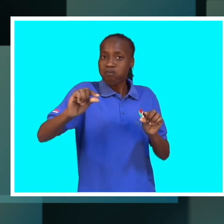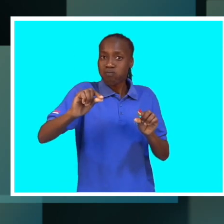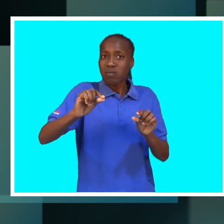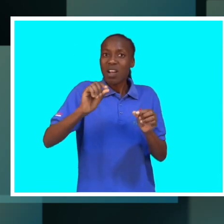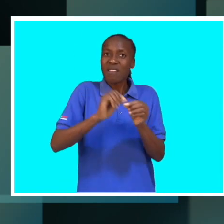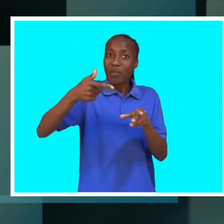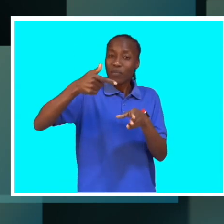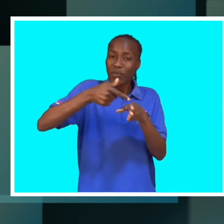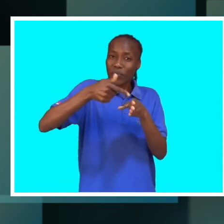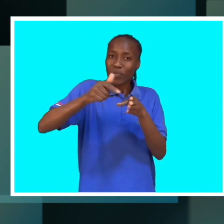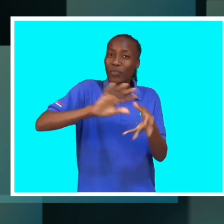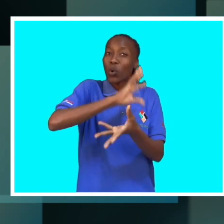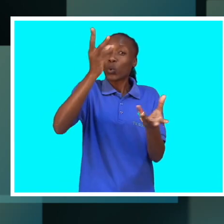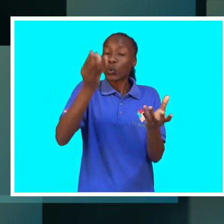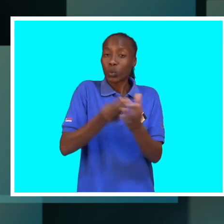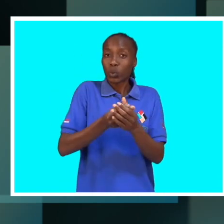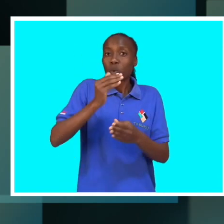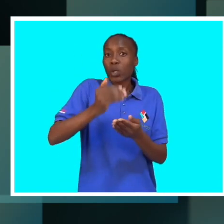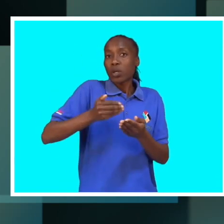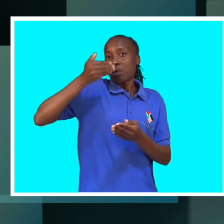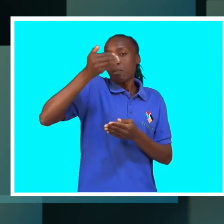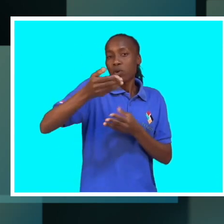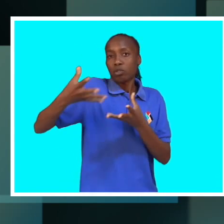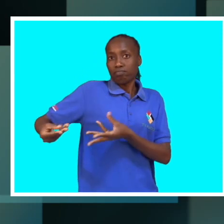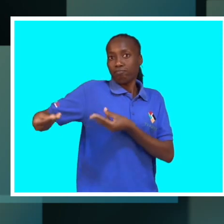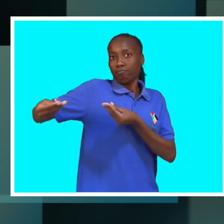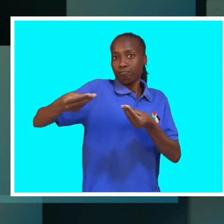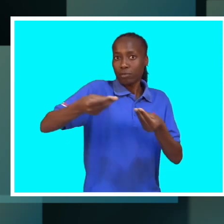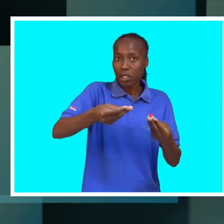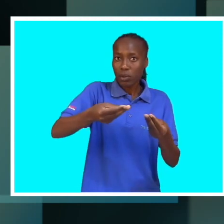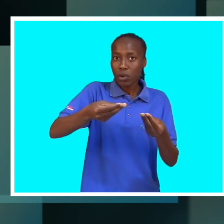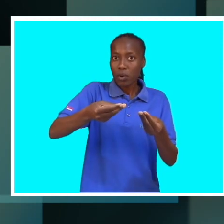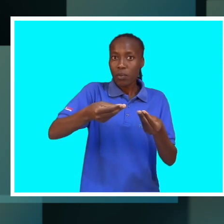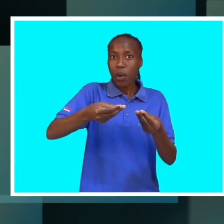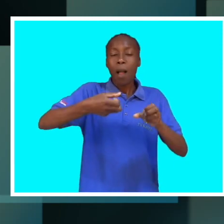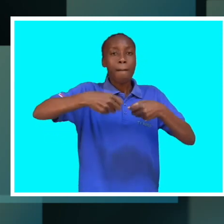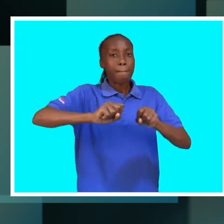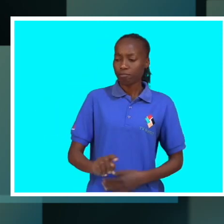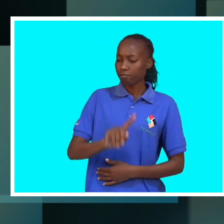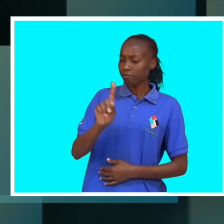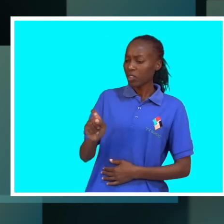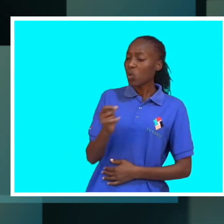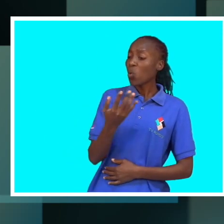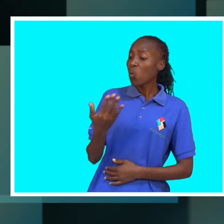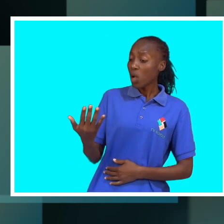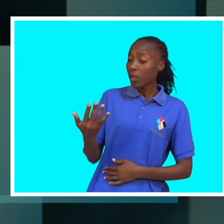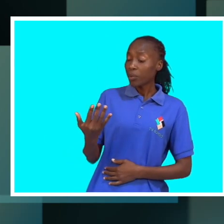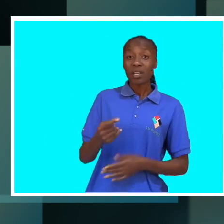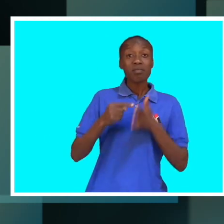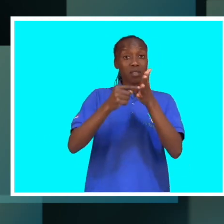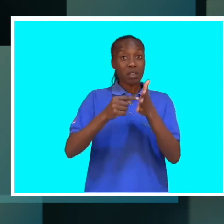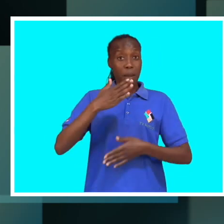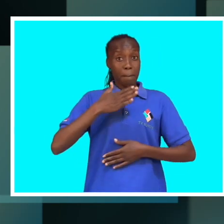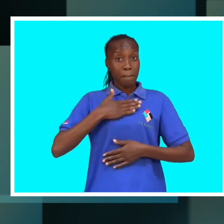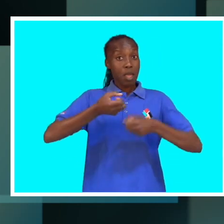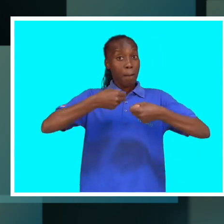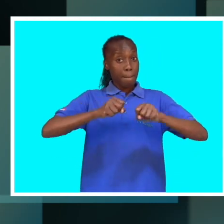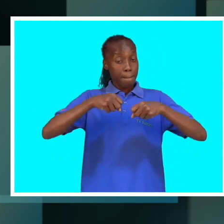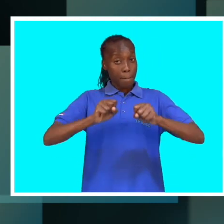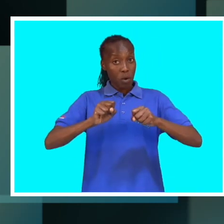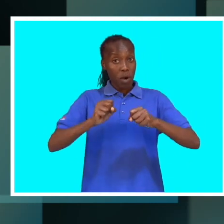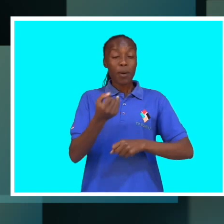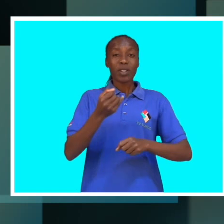e fazer de tudo. Depois eu entrego a moto. Quanto que seria, por exemplo, eu ter uma minha